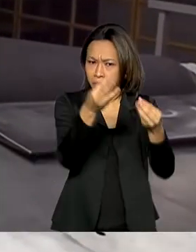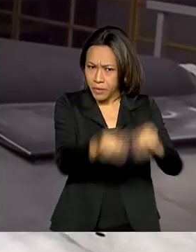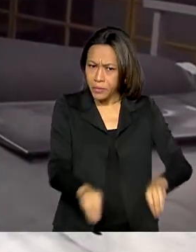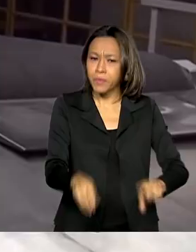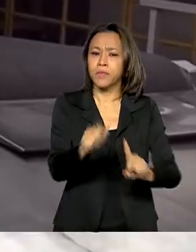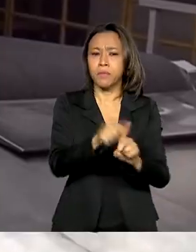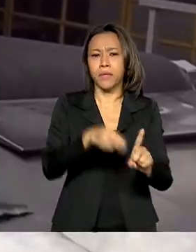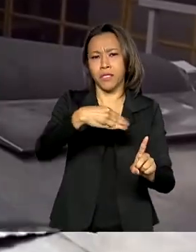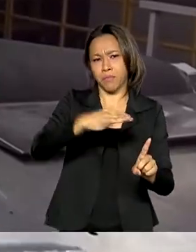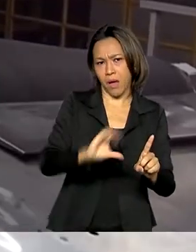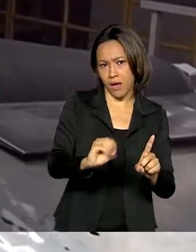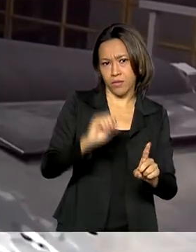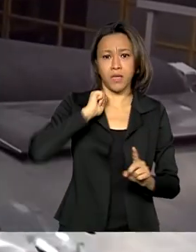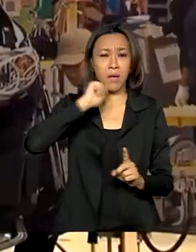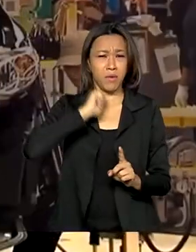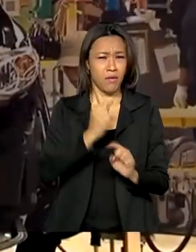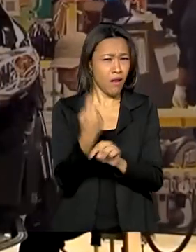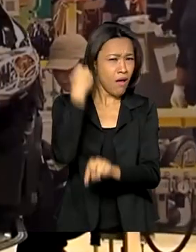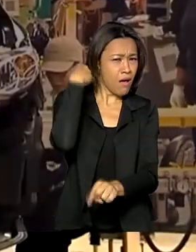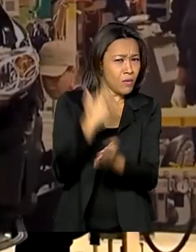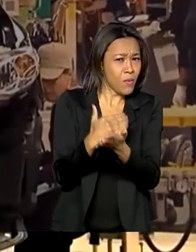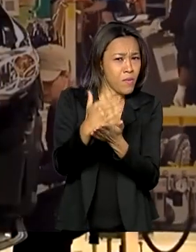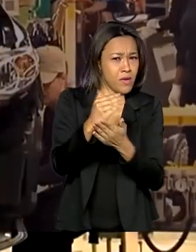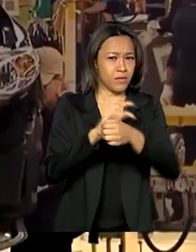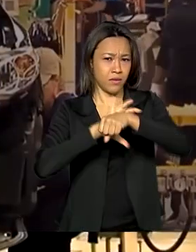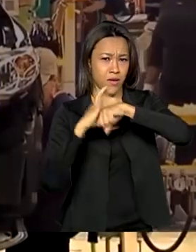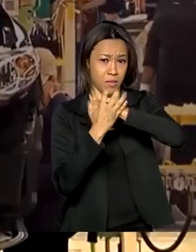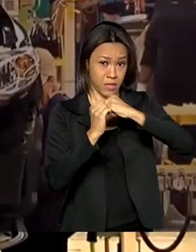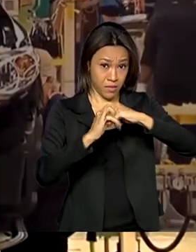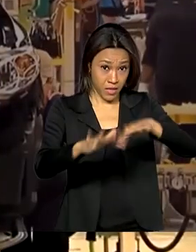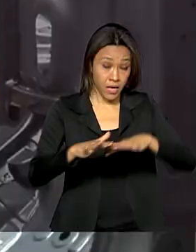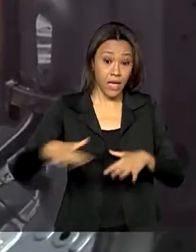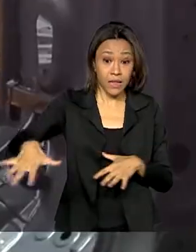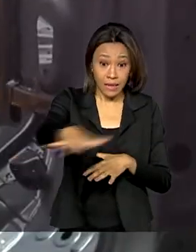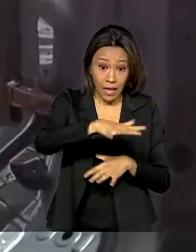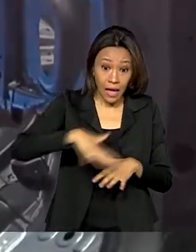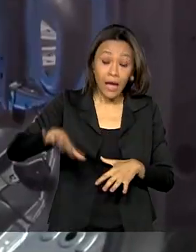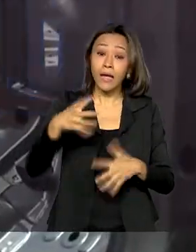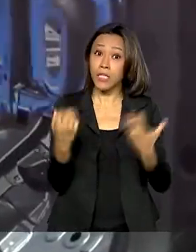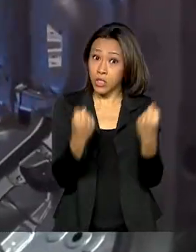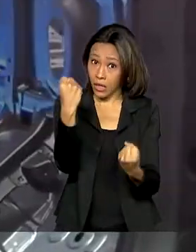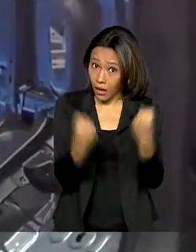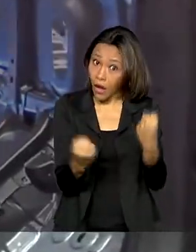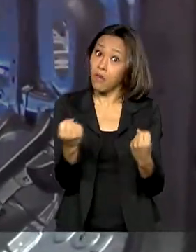Março e Abril no início da pandemia a produção de veículos teve a influência positiva mais relevantes